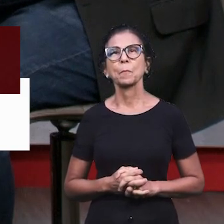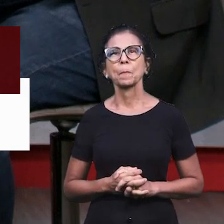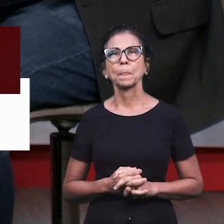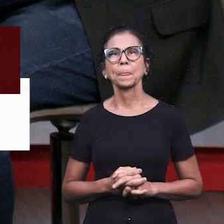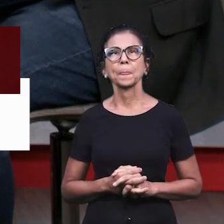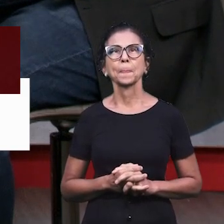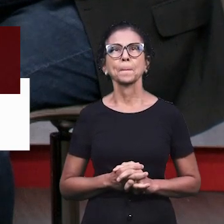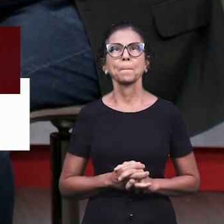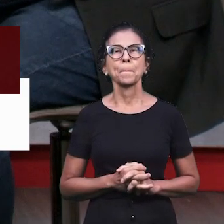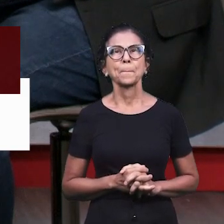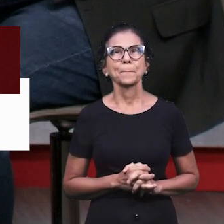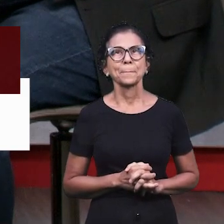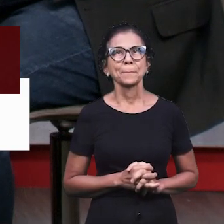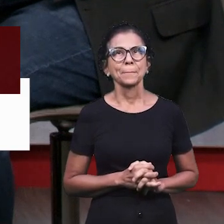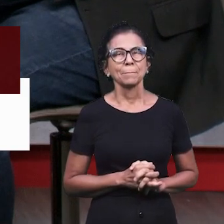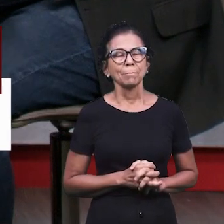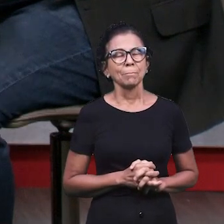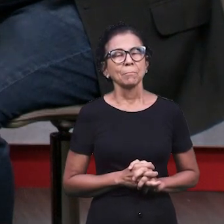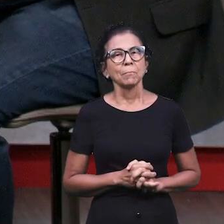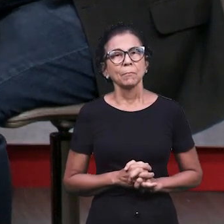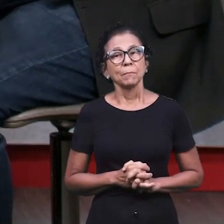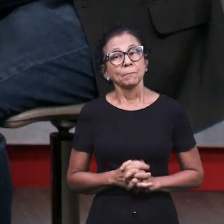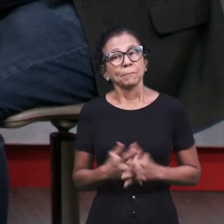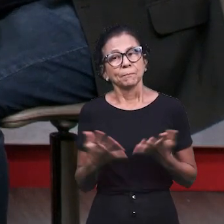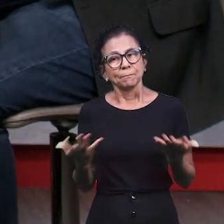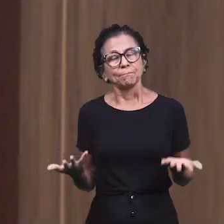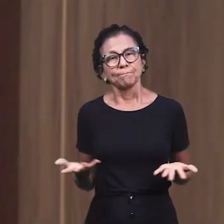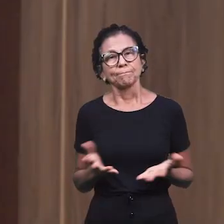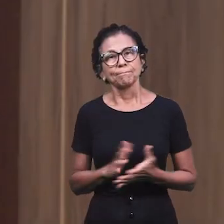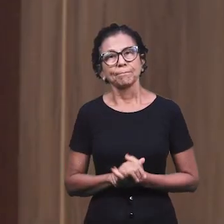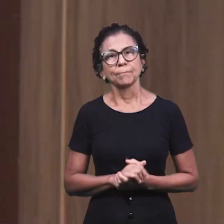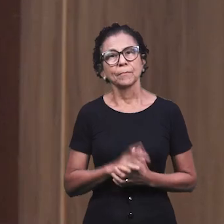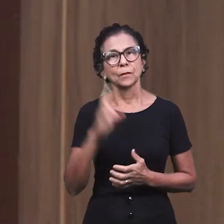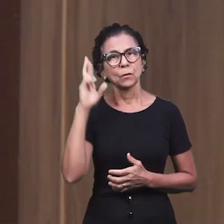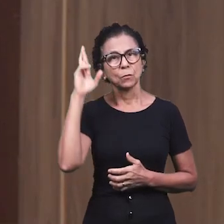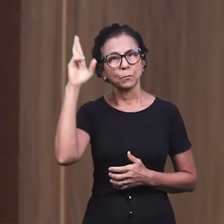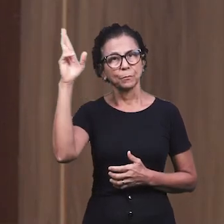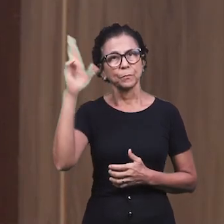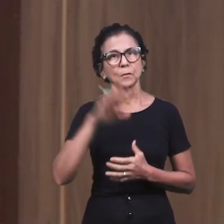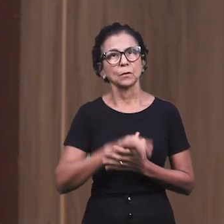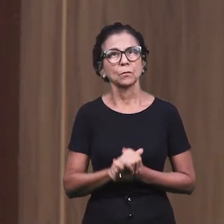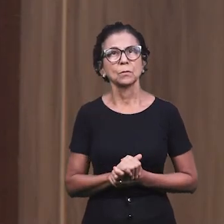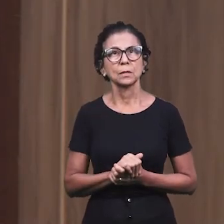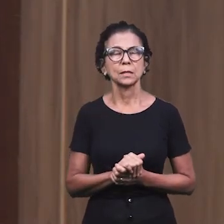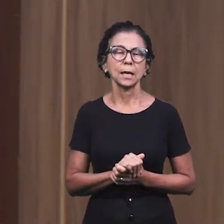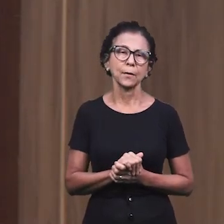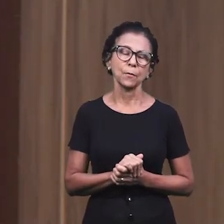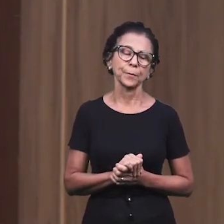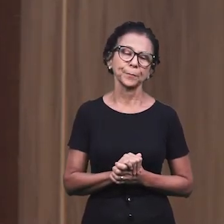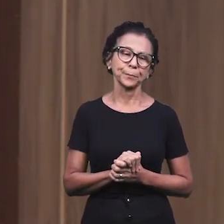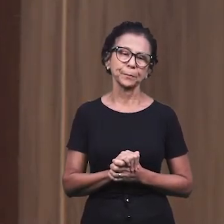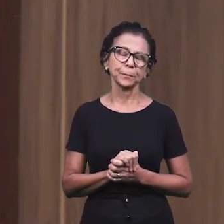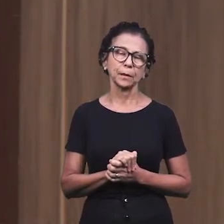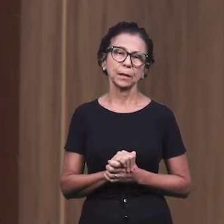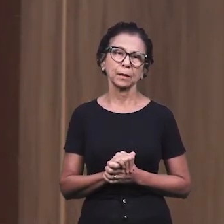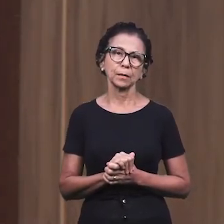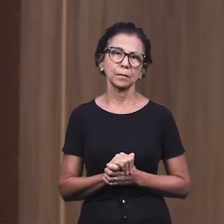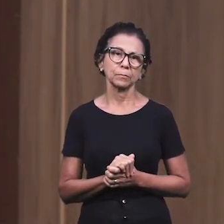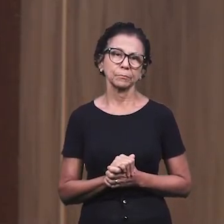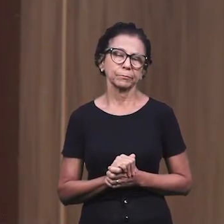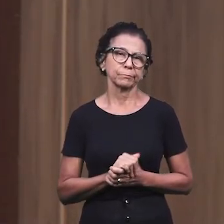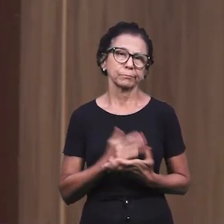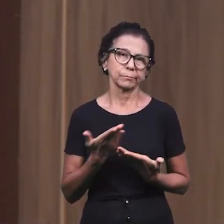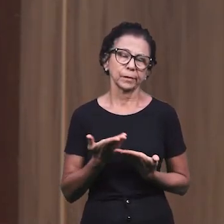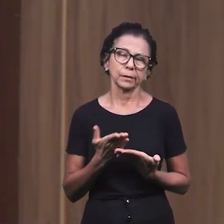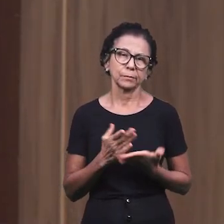capítulo 14, nós vemos aqui que o Senhor vem então definir mesmo o número das pessoas que ficam, que não vão passar para a terra, não